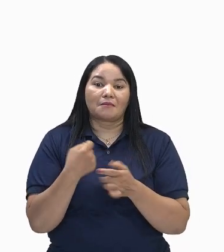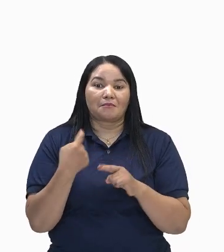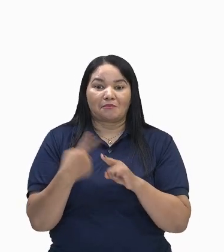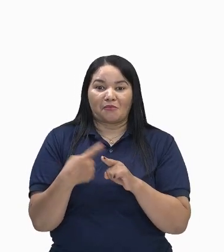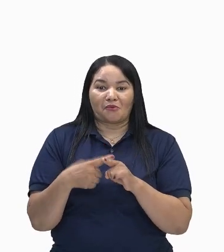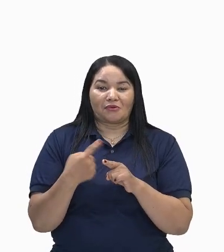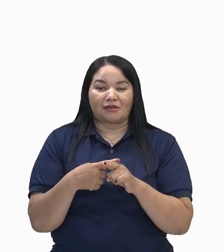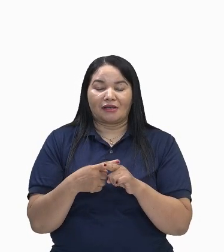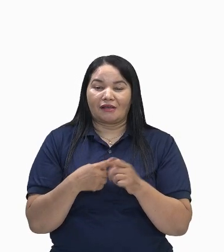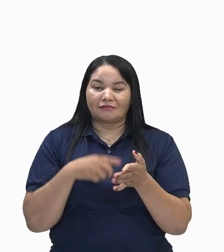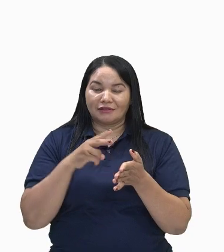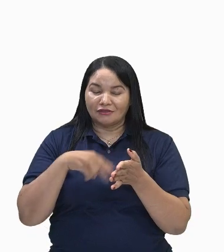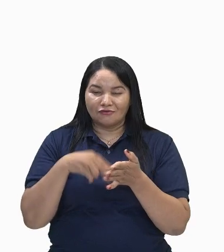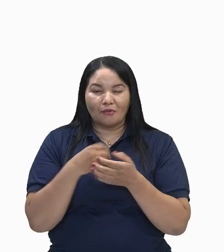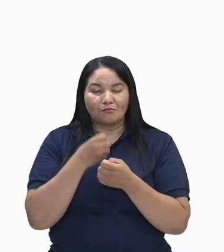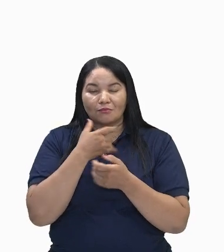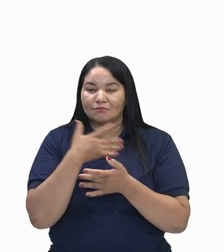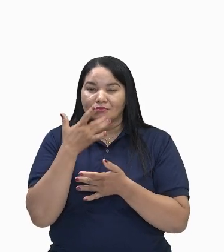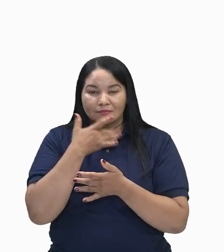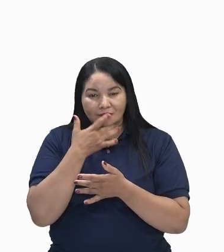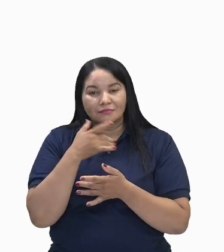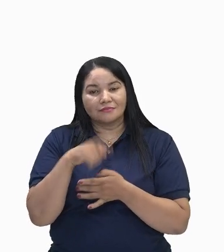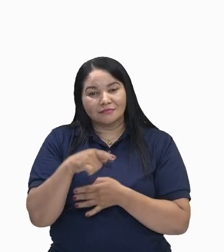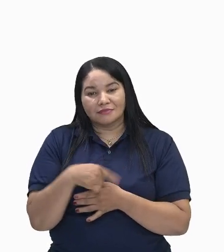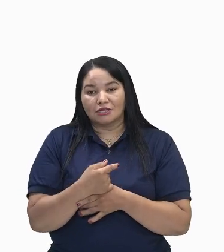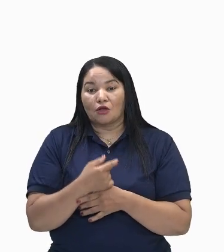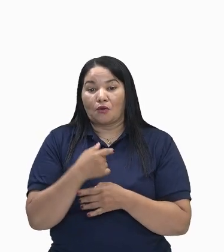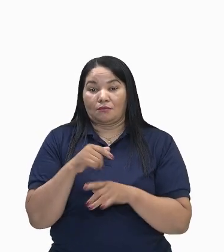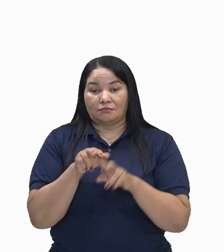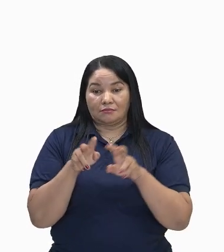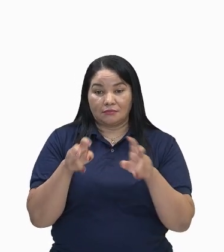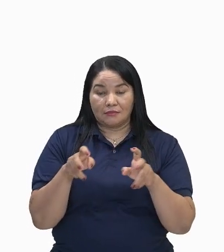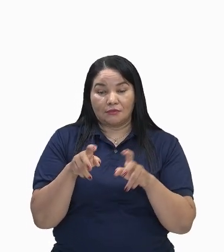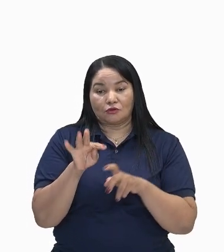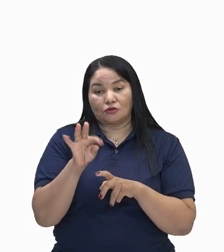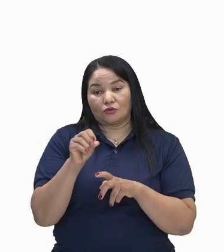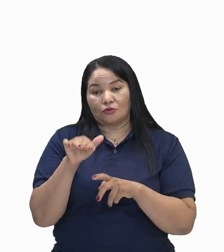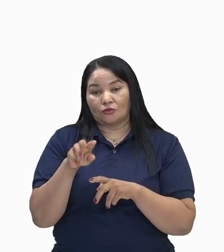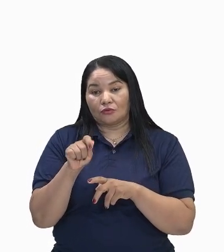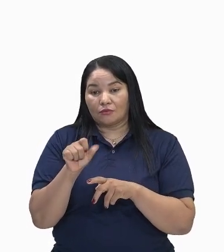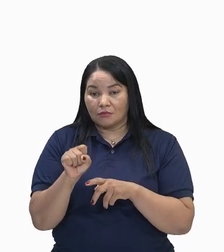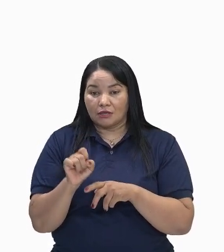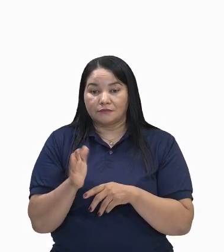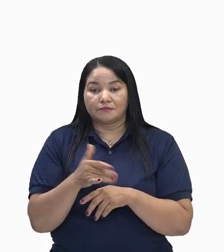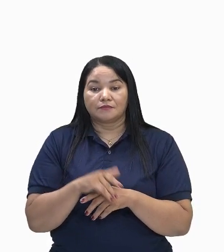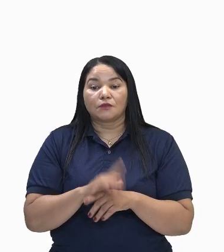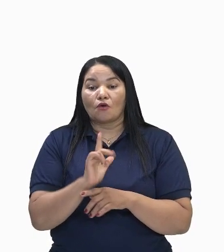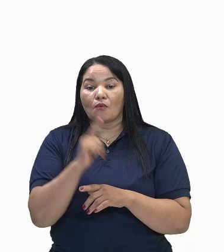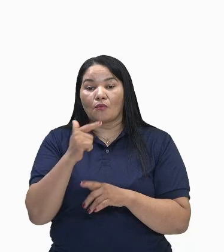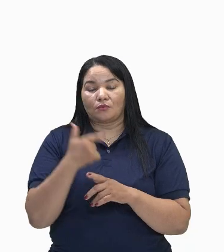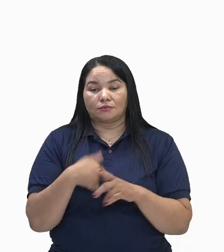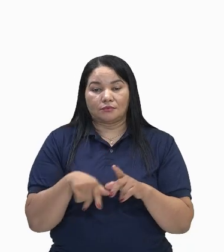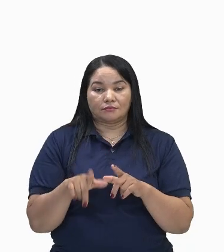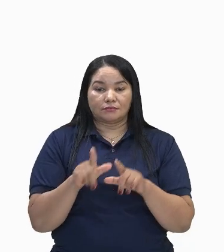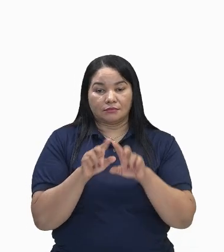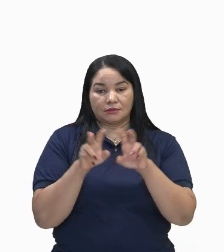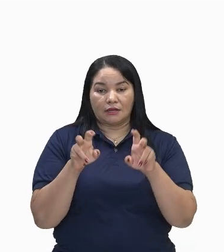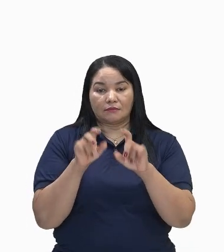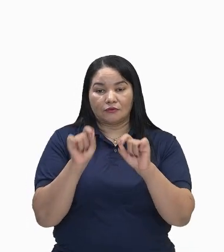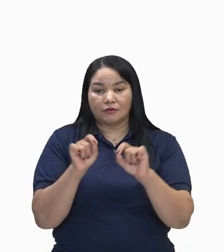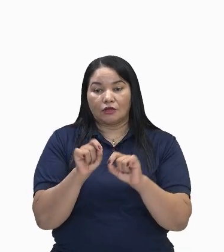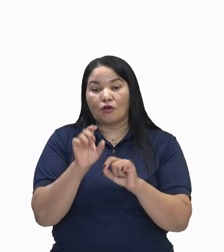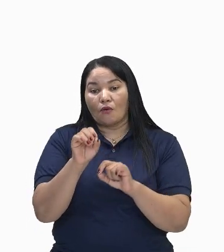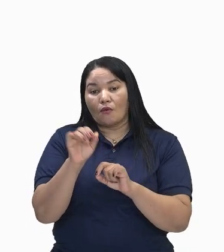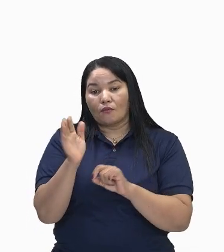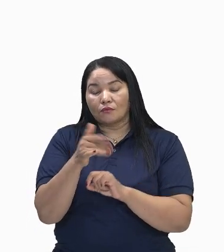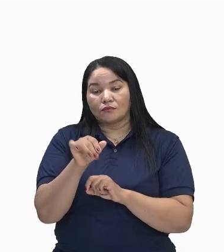uma leitura gostosa, de Tomás Antônio Gonzaga. Já Basílio da Gama escreveu O Uruguai,